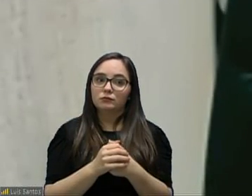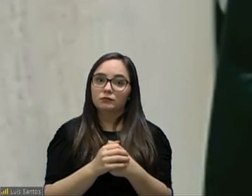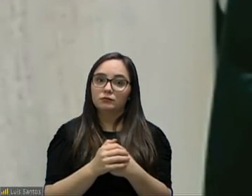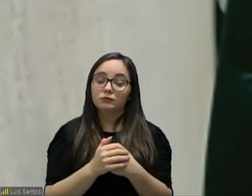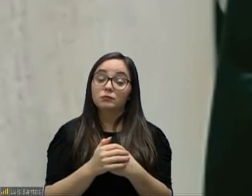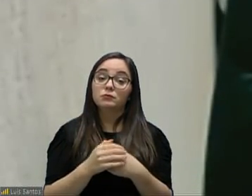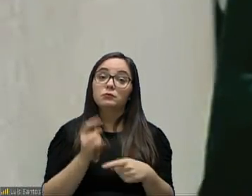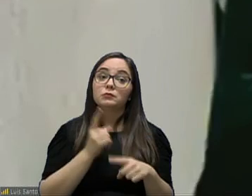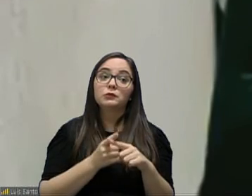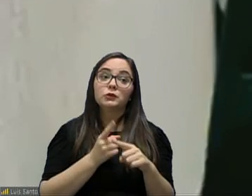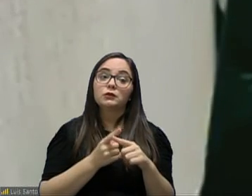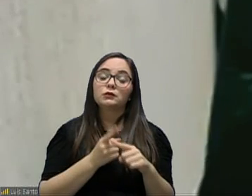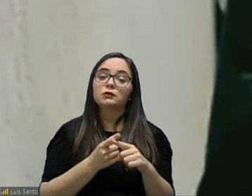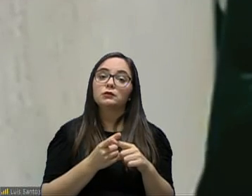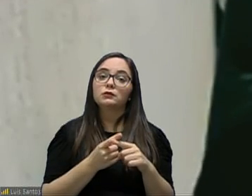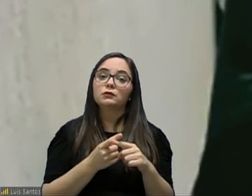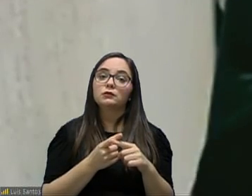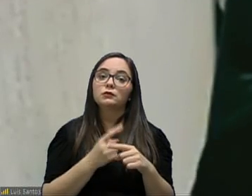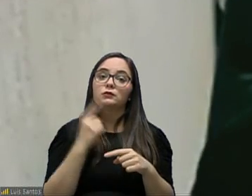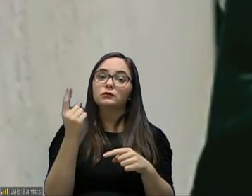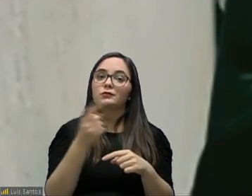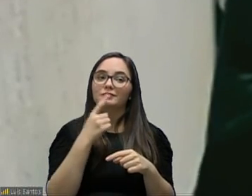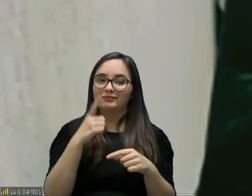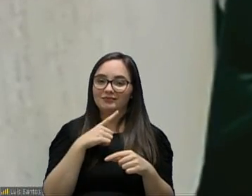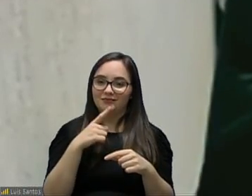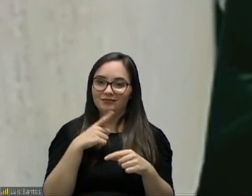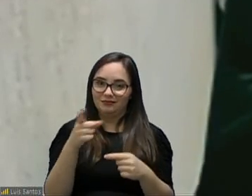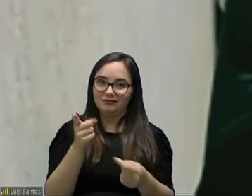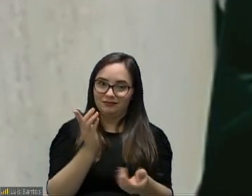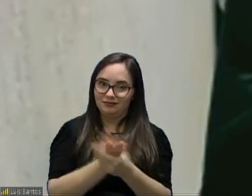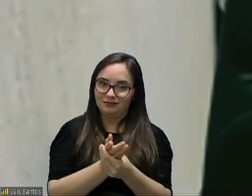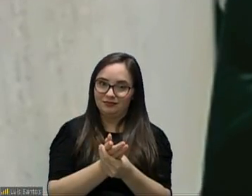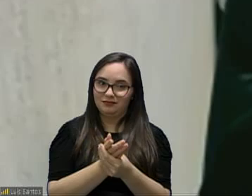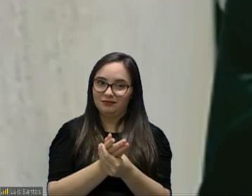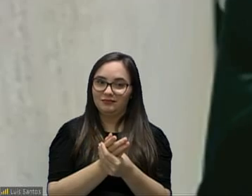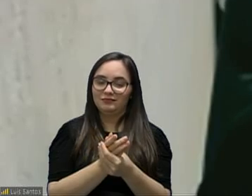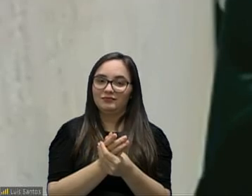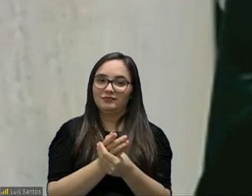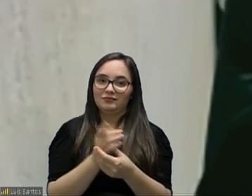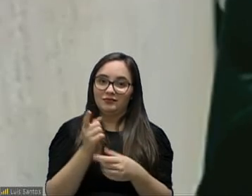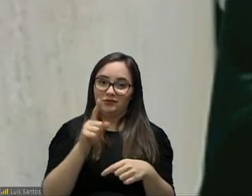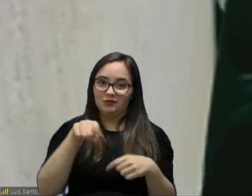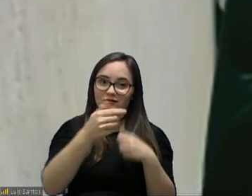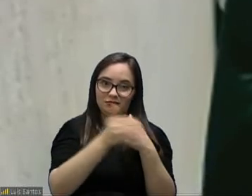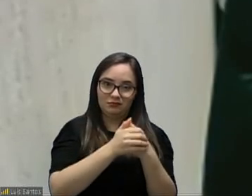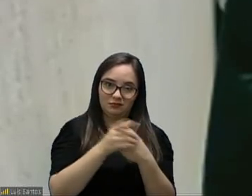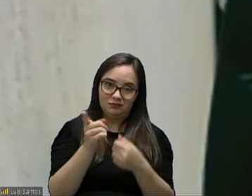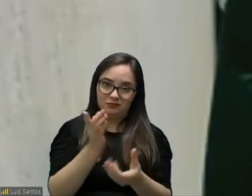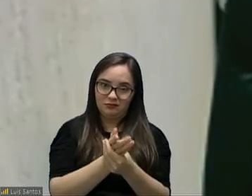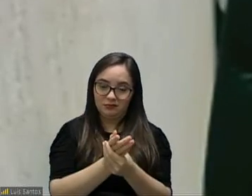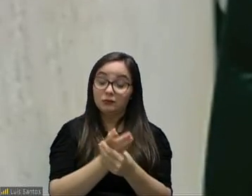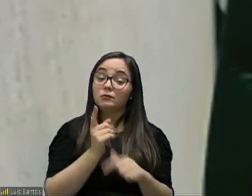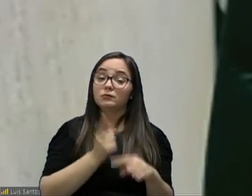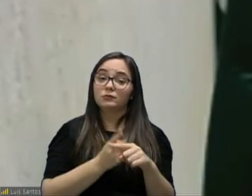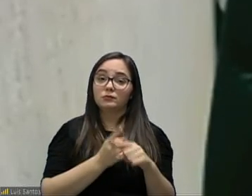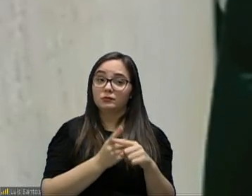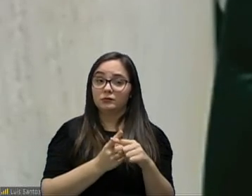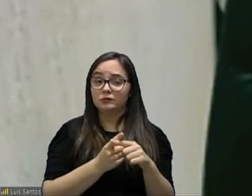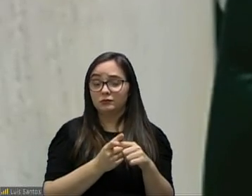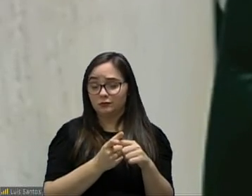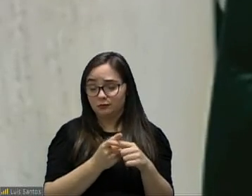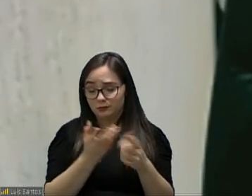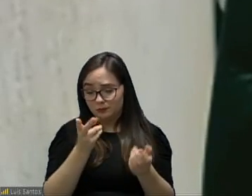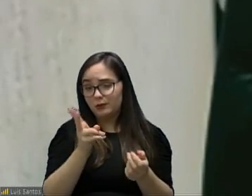exatamente porque nós temos aquele processo, nós respondemos aquele processo exatamente por causa desse